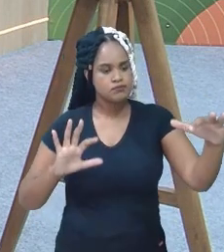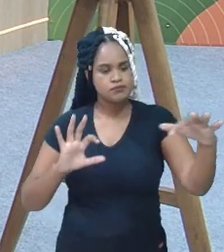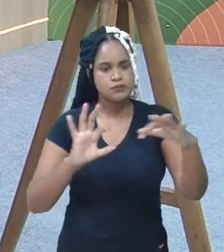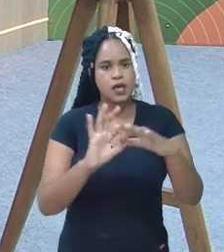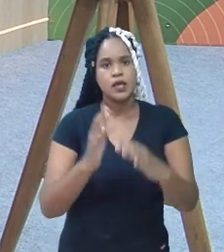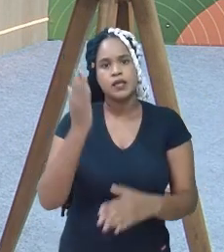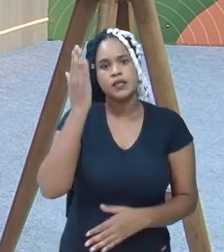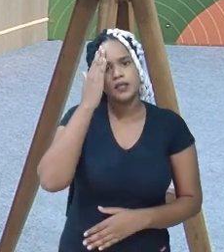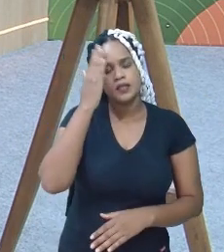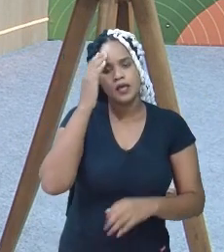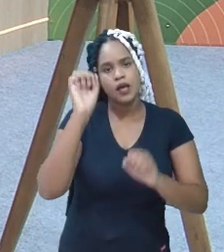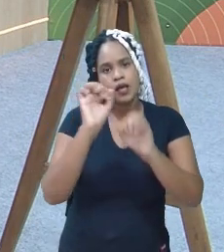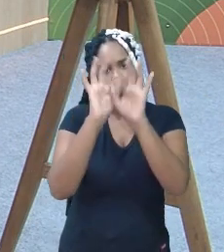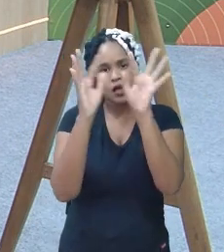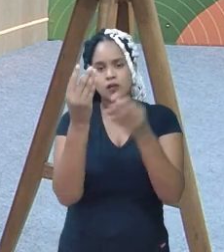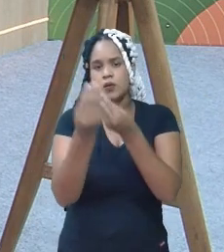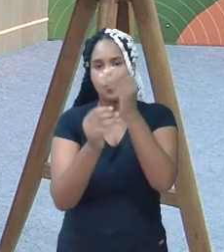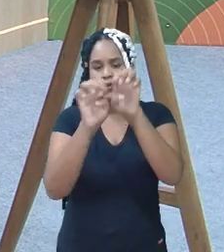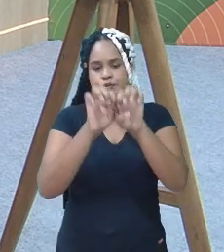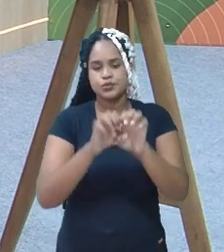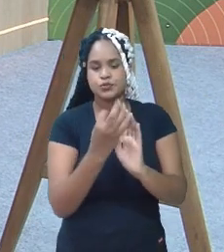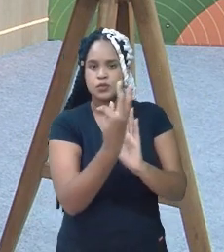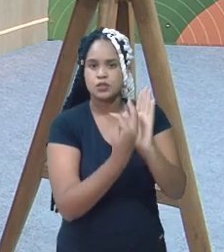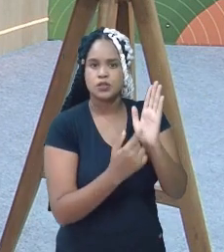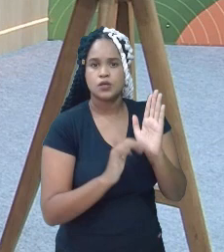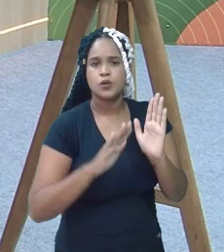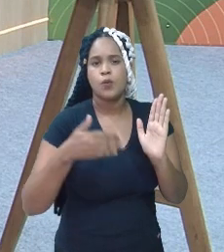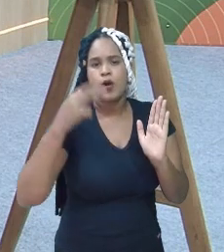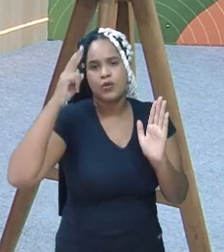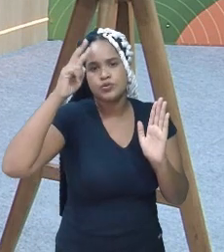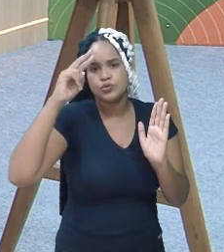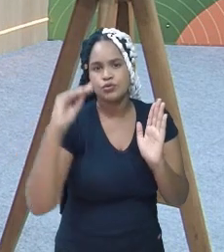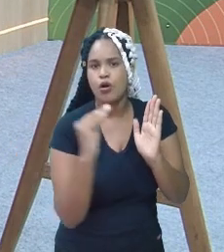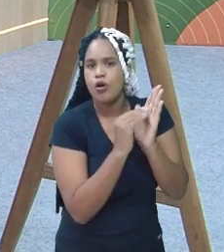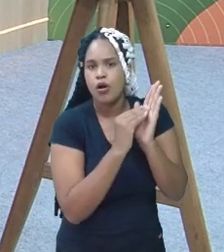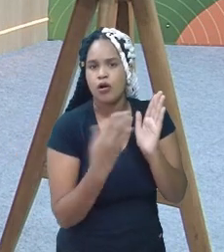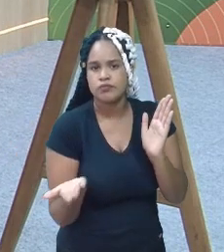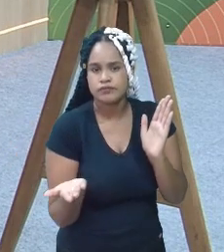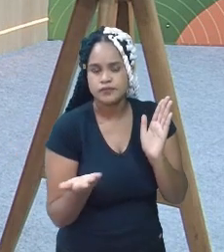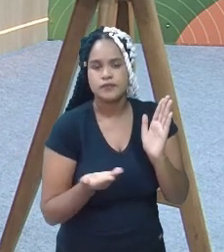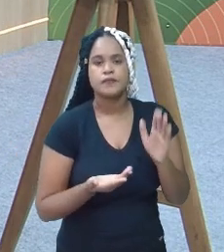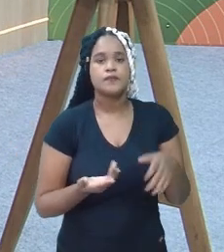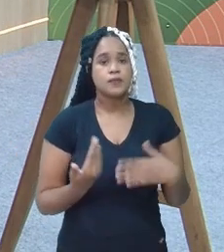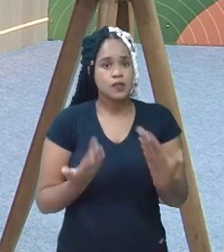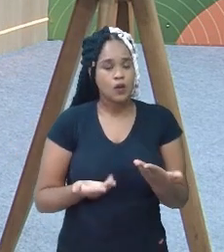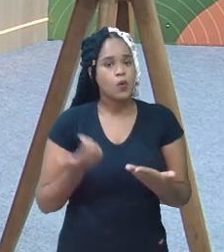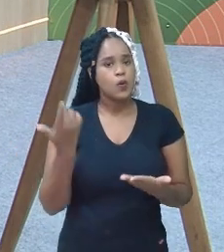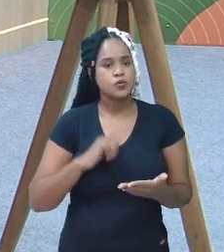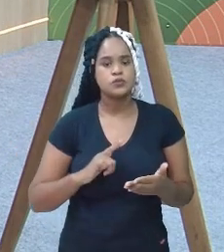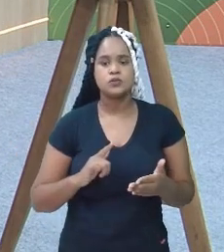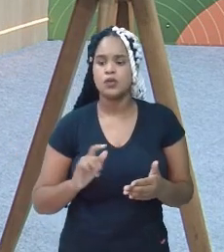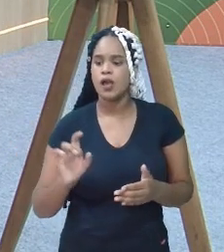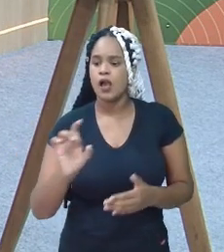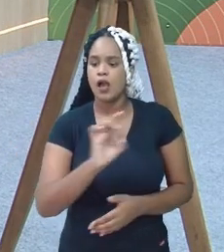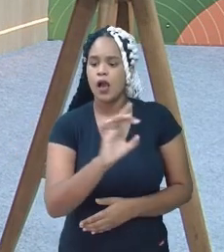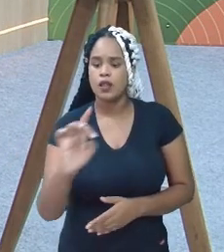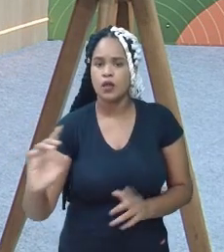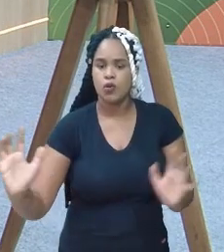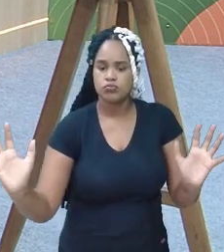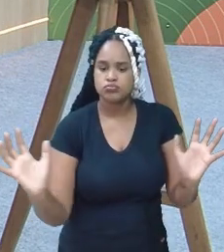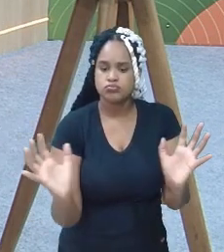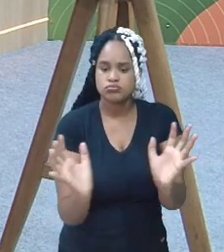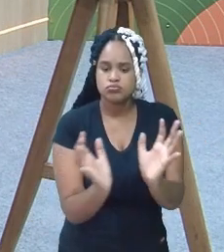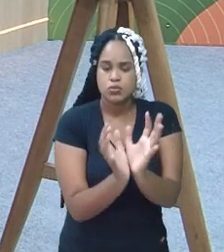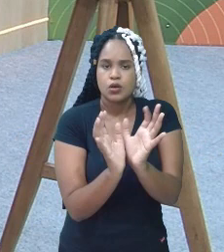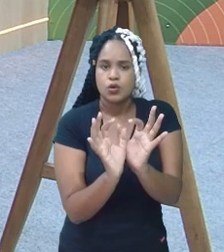a estrutura do texto, que história vai ser essa, né? O que é que eles querem. E aos poucos, cada um ir fazendo